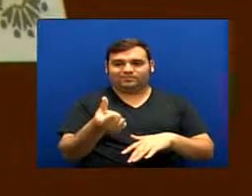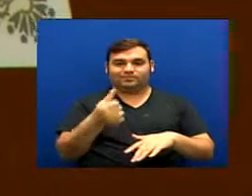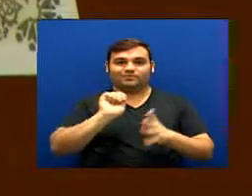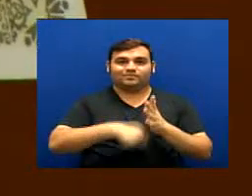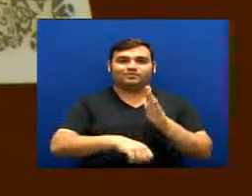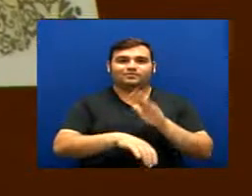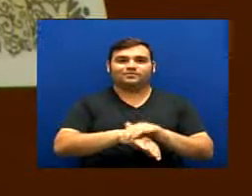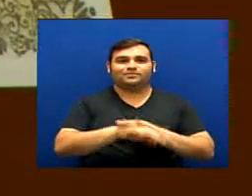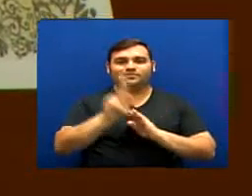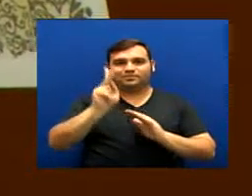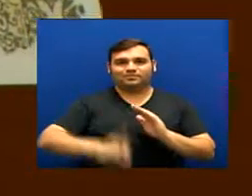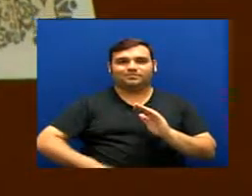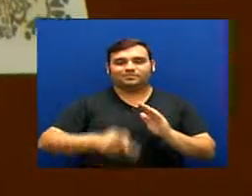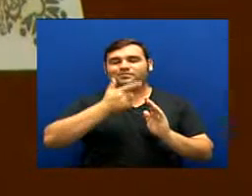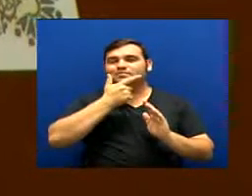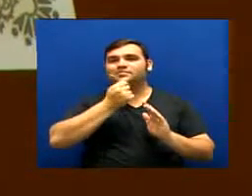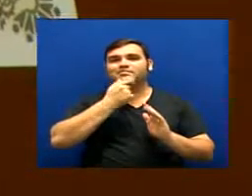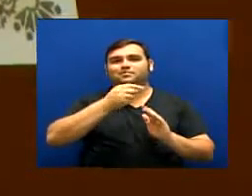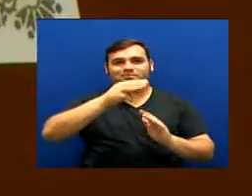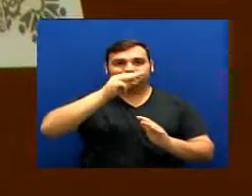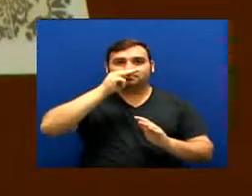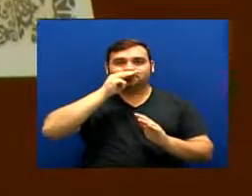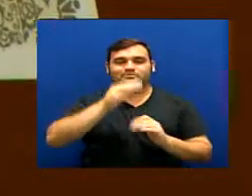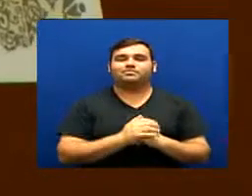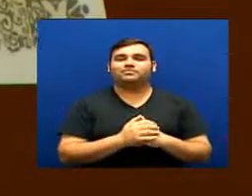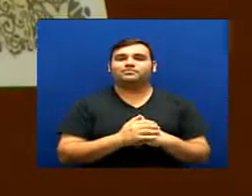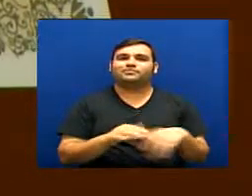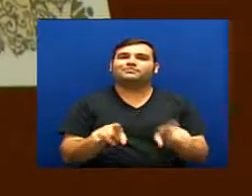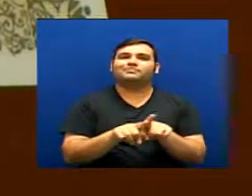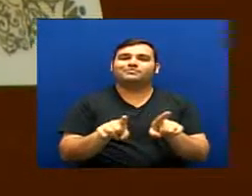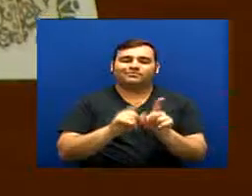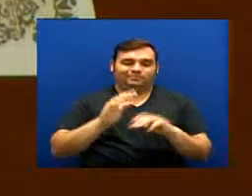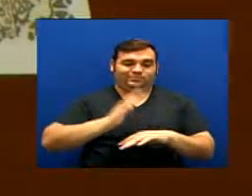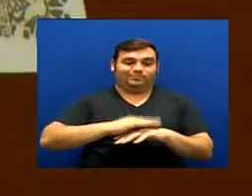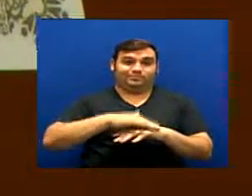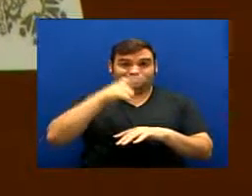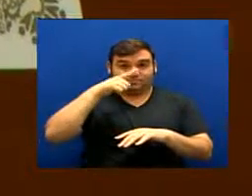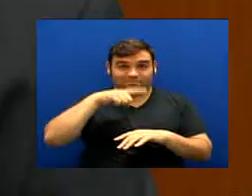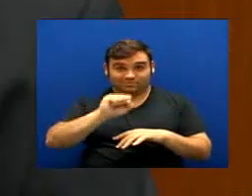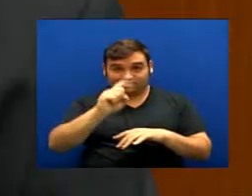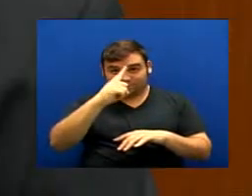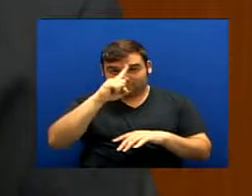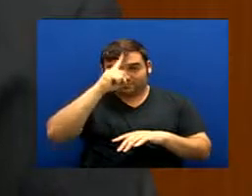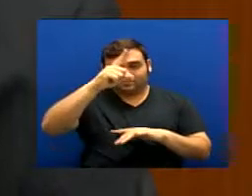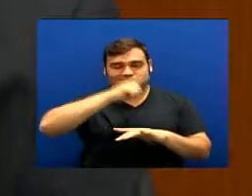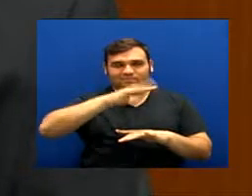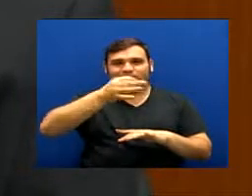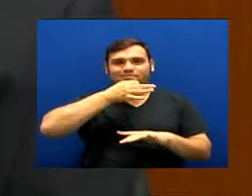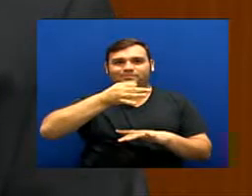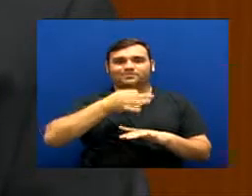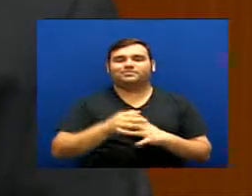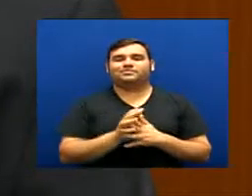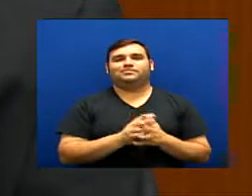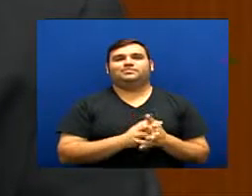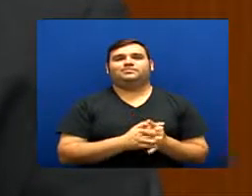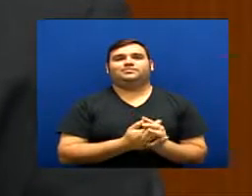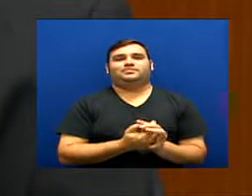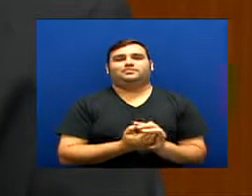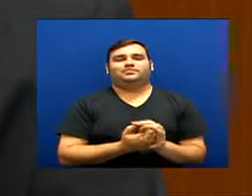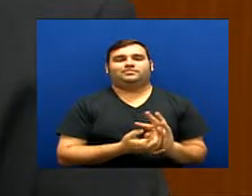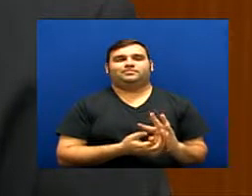por todos os nossos pares, inclusive aprovado pelo companheiro que agora preside